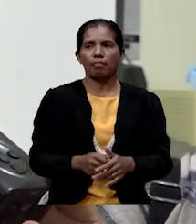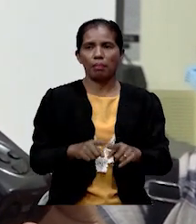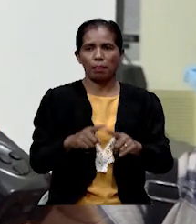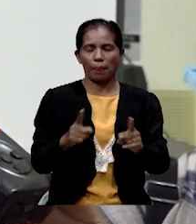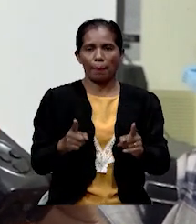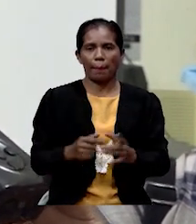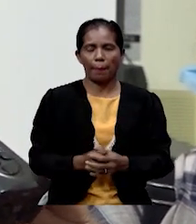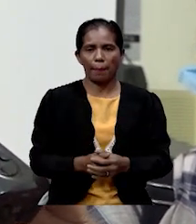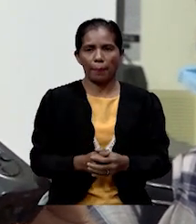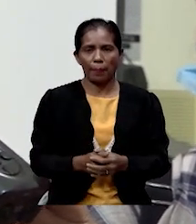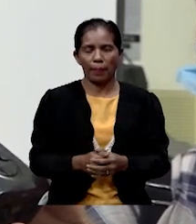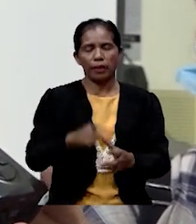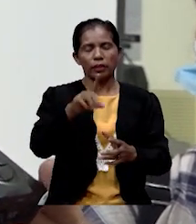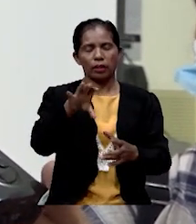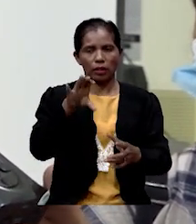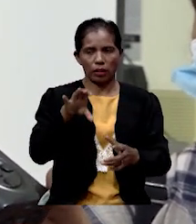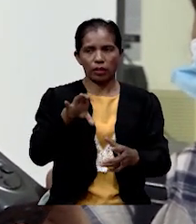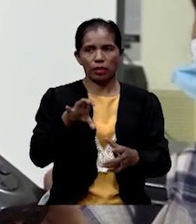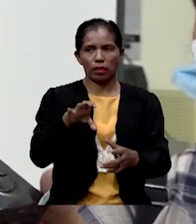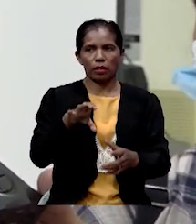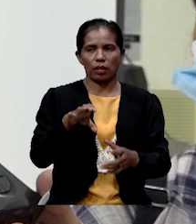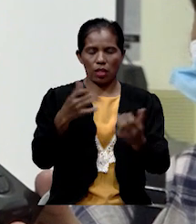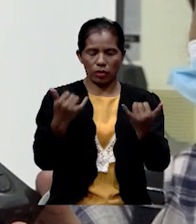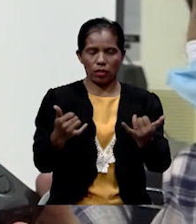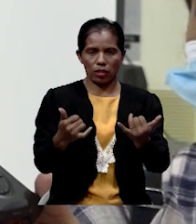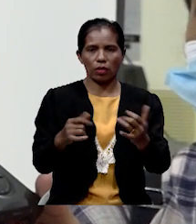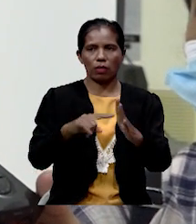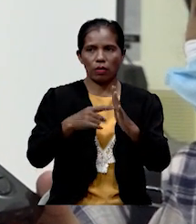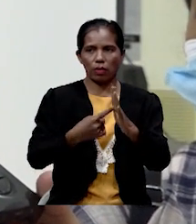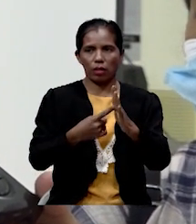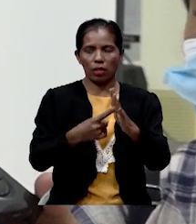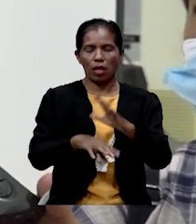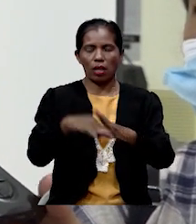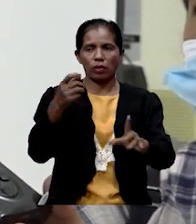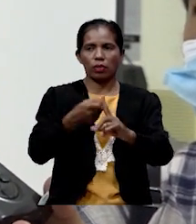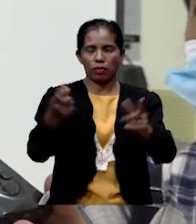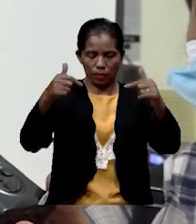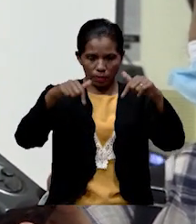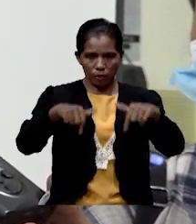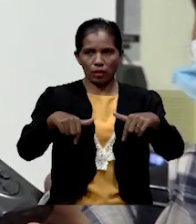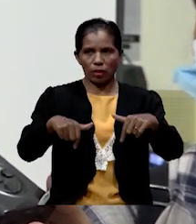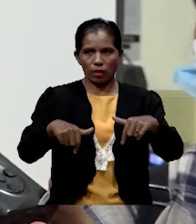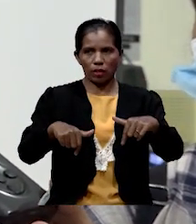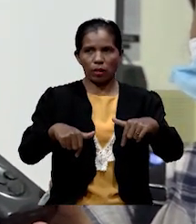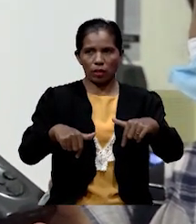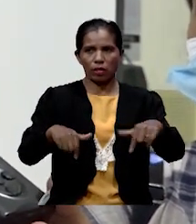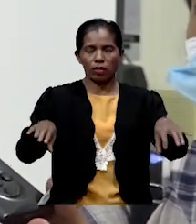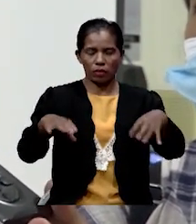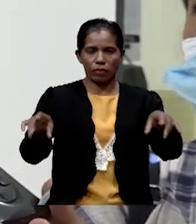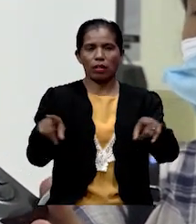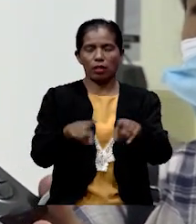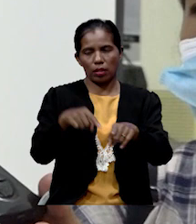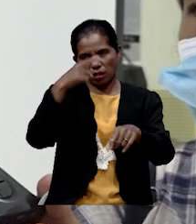quase 100 pessoas que mais de 100 pessoas ida mas agora começa da danona mais fila mais tam fol ba sistema normal tam